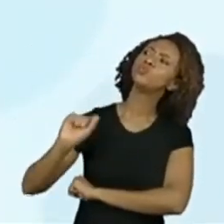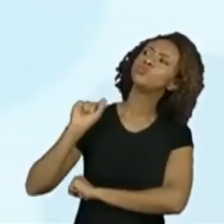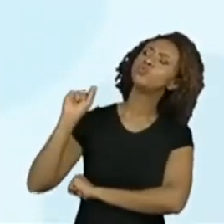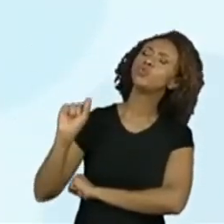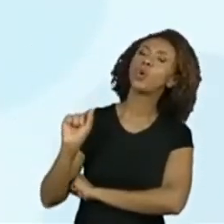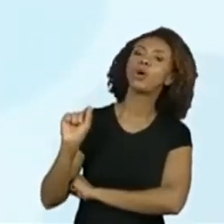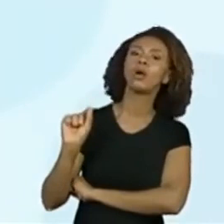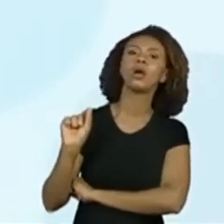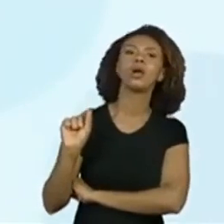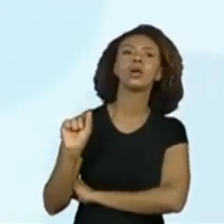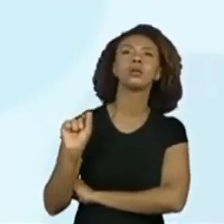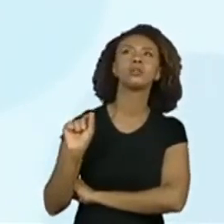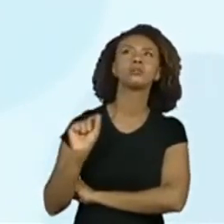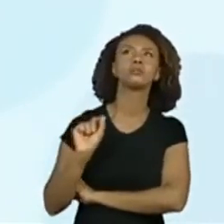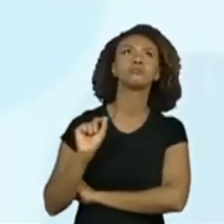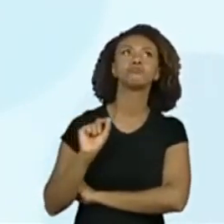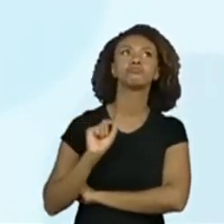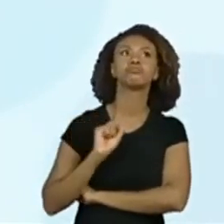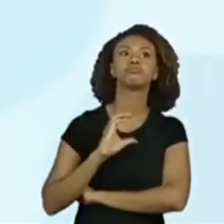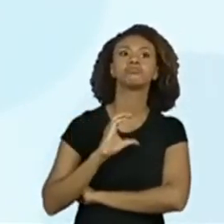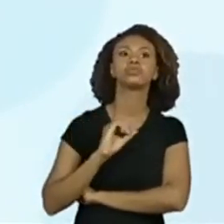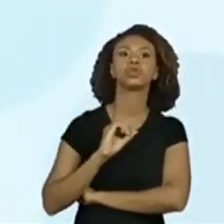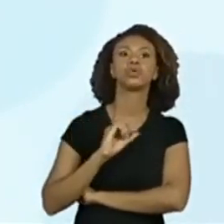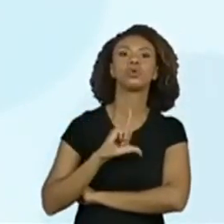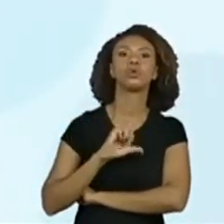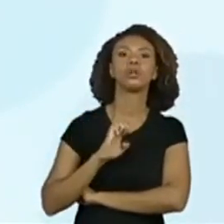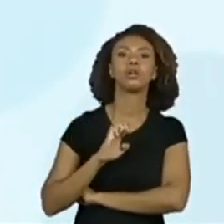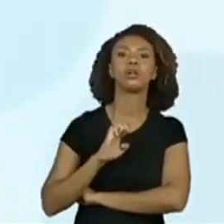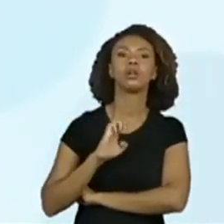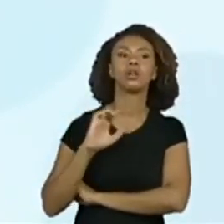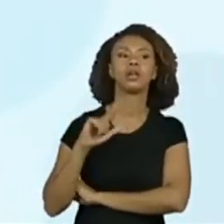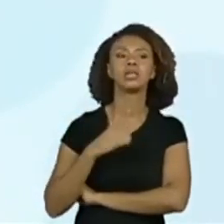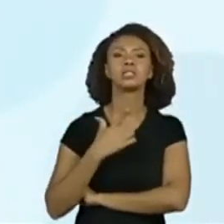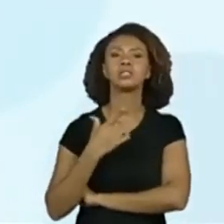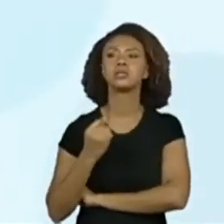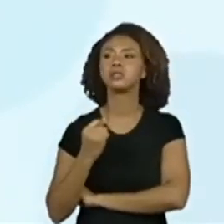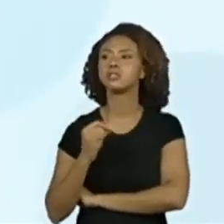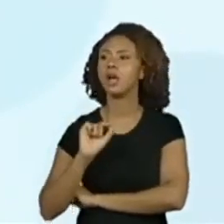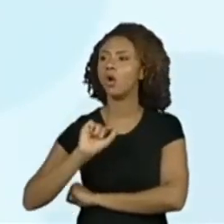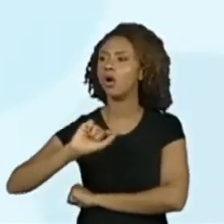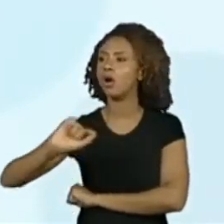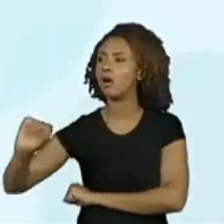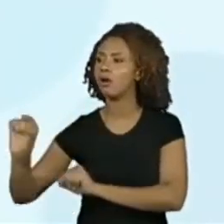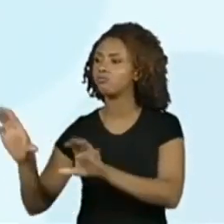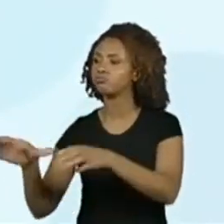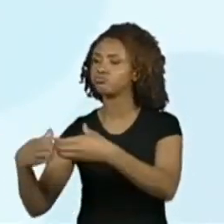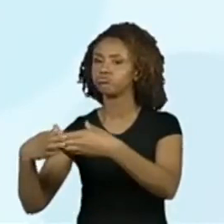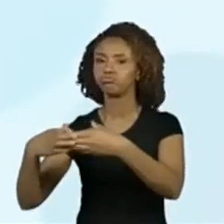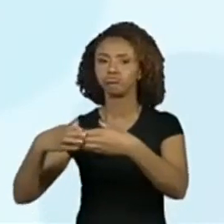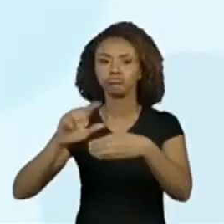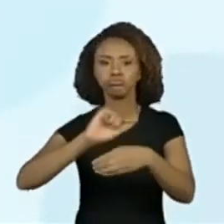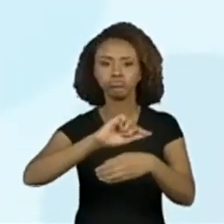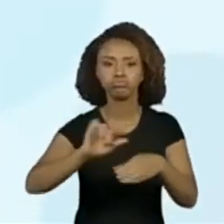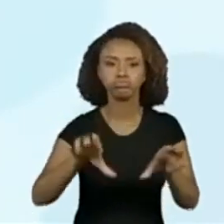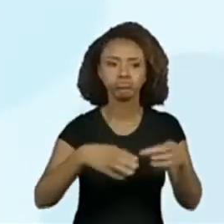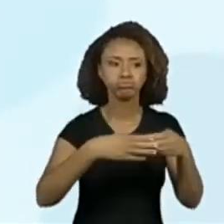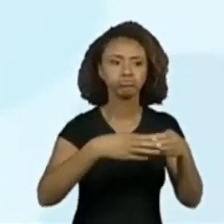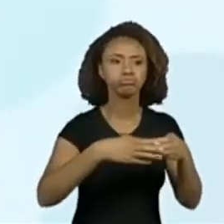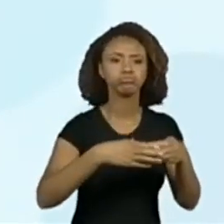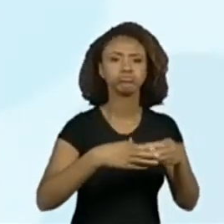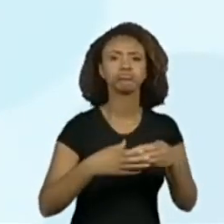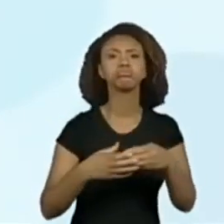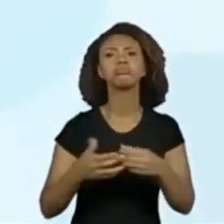pensar aí um pouquinho sobre coleções temos ali alguns brinquedos não é temos objetos né